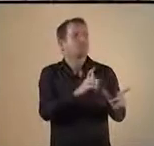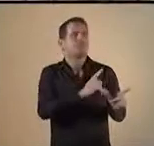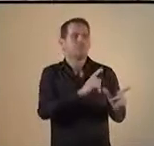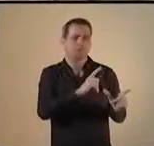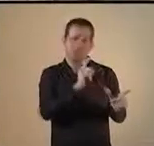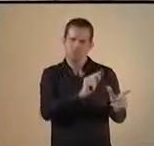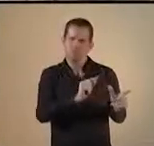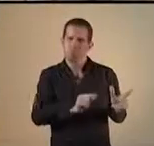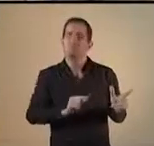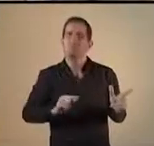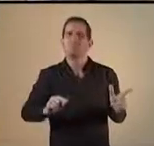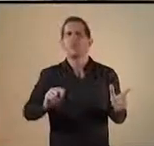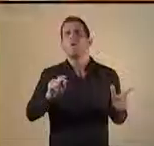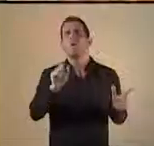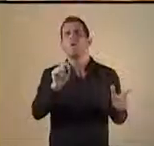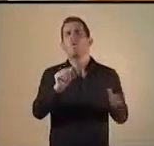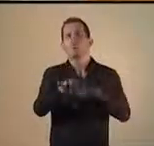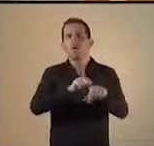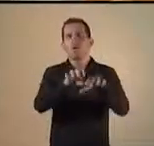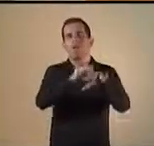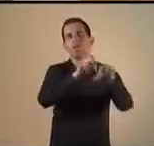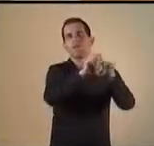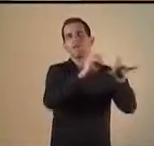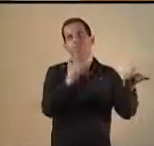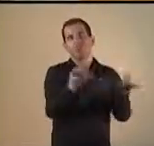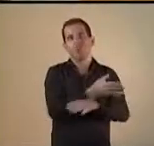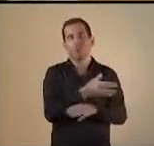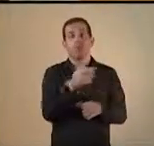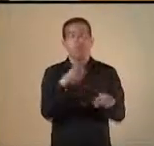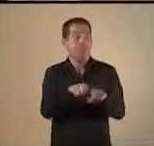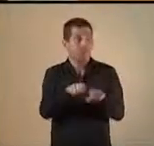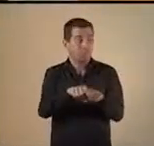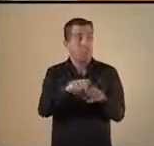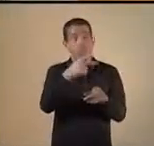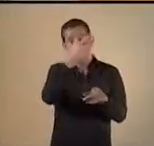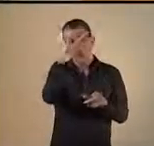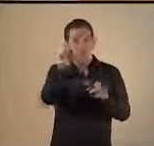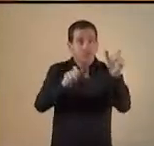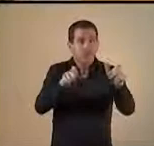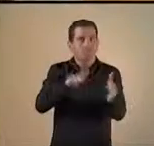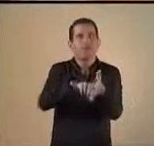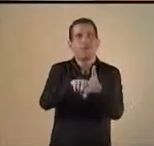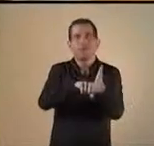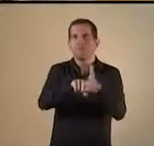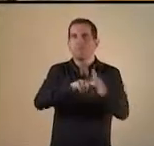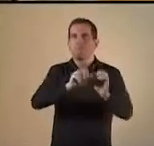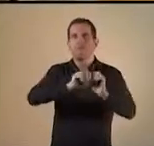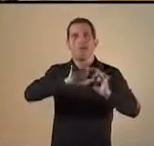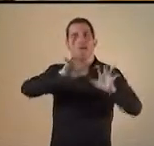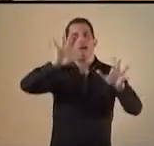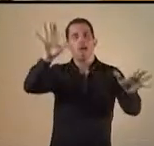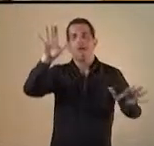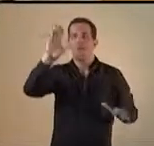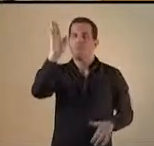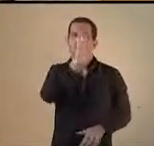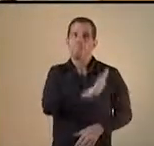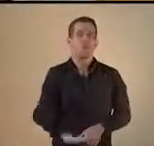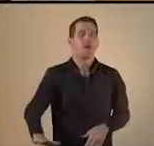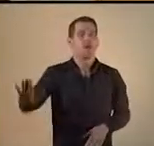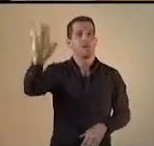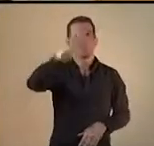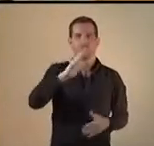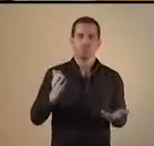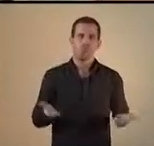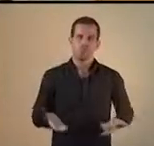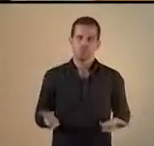diversos pesquisadores foram surgindo nesses últimos anos, né? Então nós temos isso espalhado pelo território